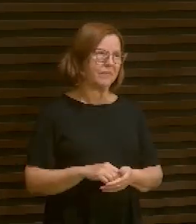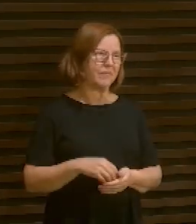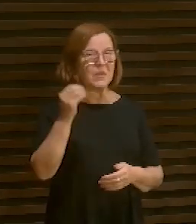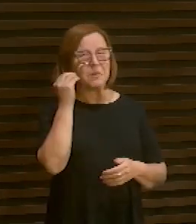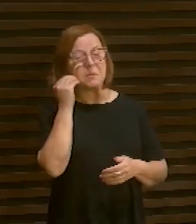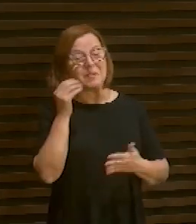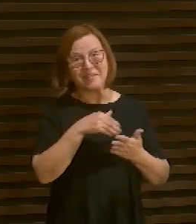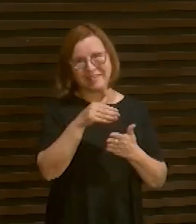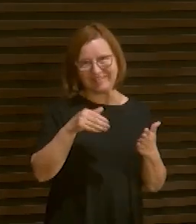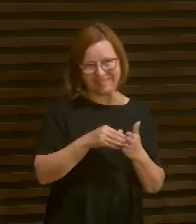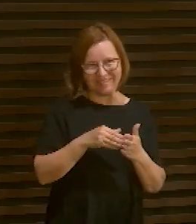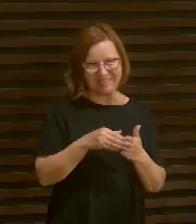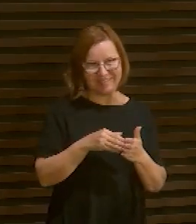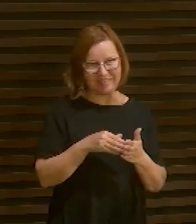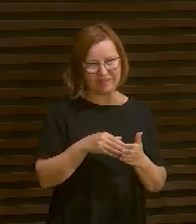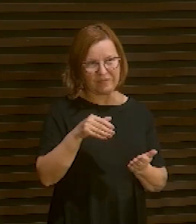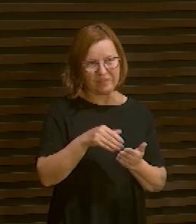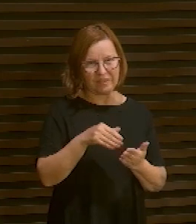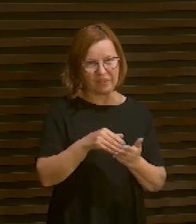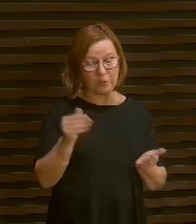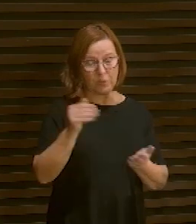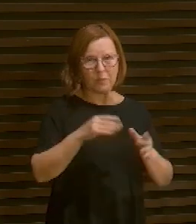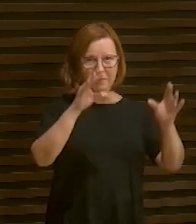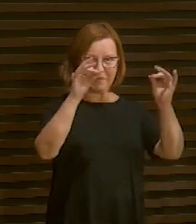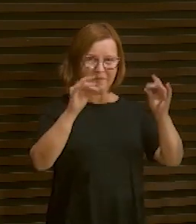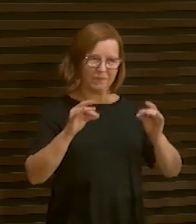Experimentava tudo, até o último detalhe.